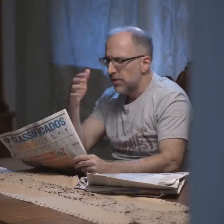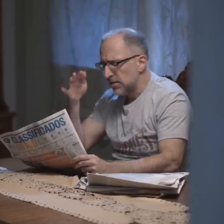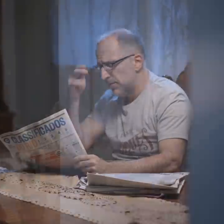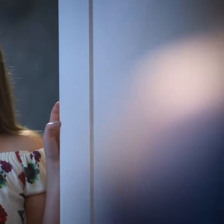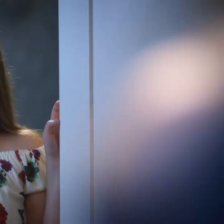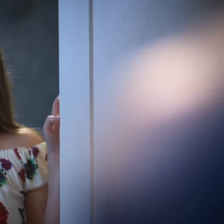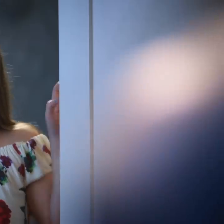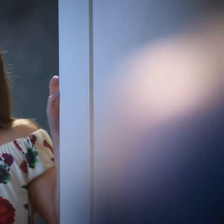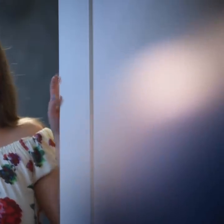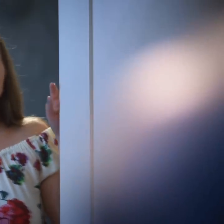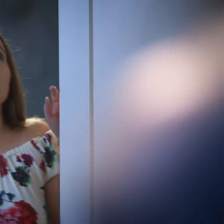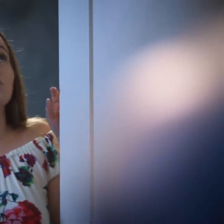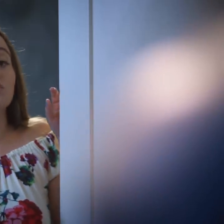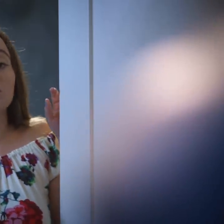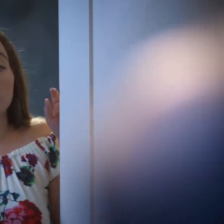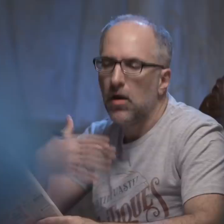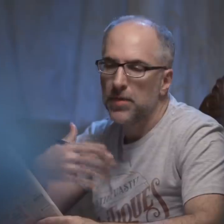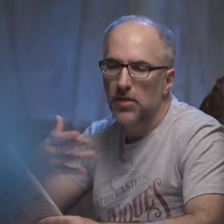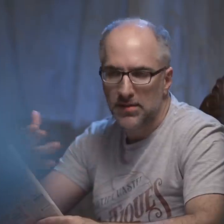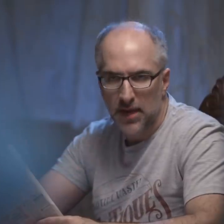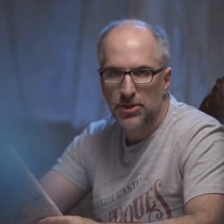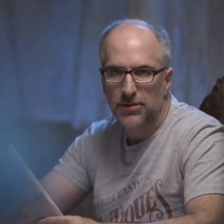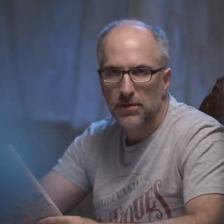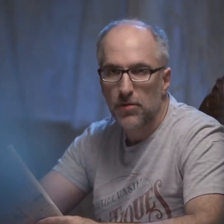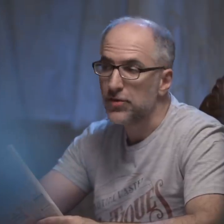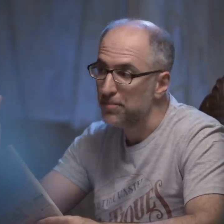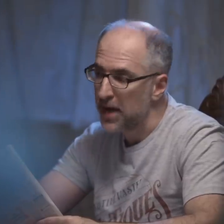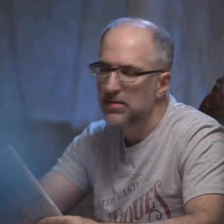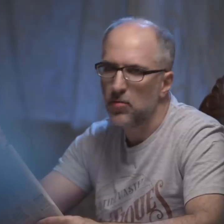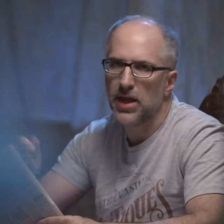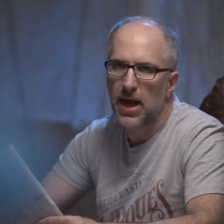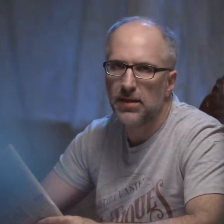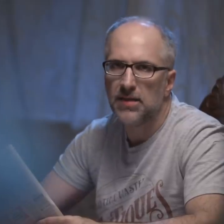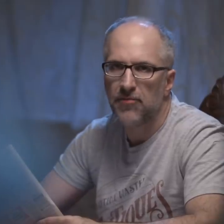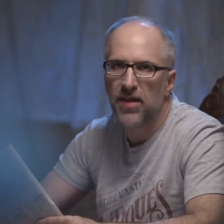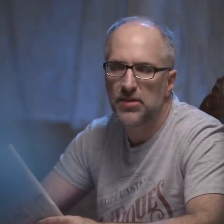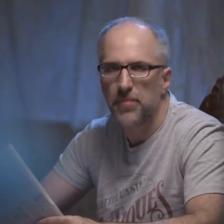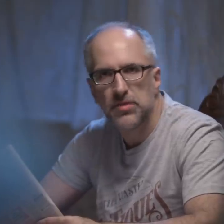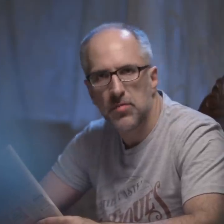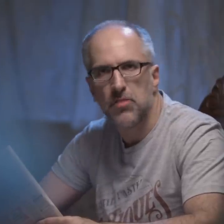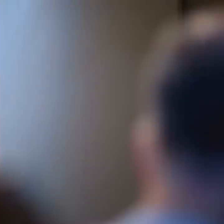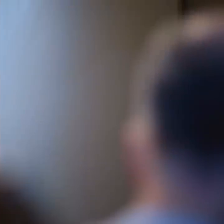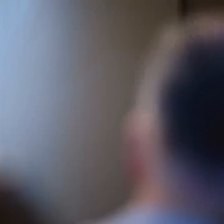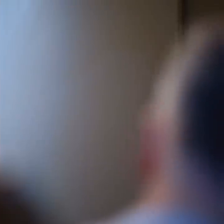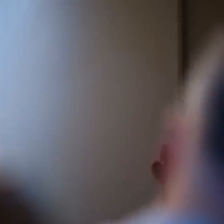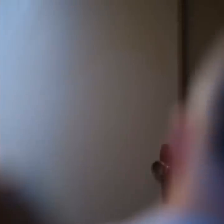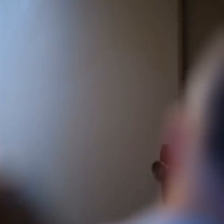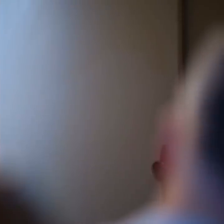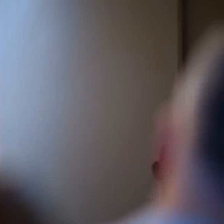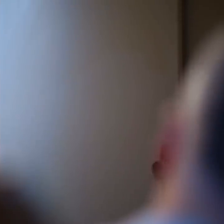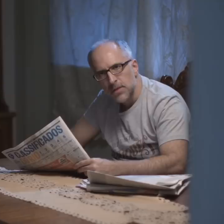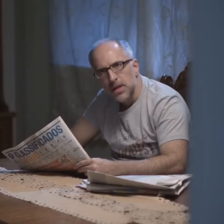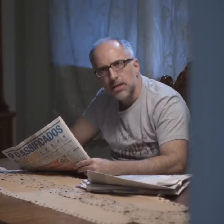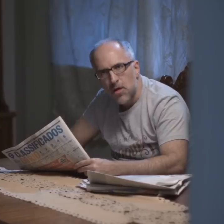Filho, eu quero ter uma conversa com você. Ai, meu Deus. Sabe que seu pai dá aula pra adolescente? Eu conheço bem essa molecada e nessa fase eles só pensam em uma coisa, né? Sei,